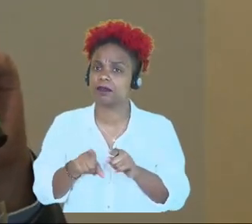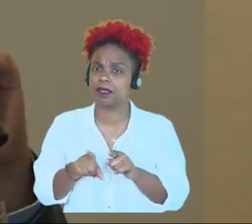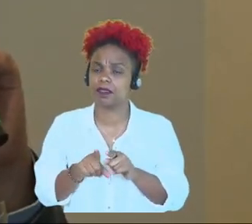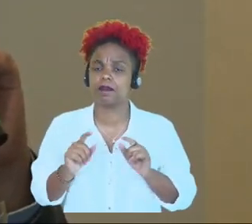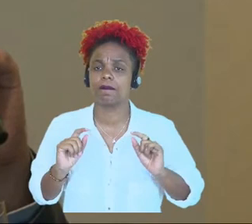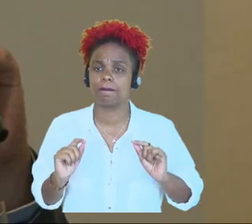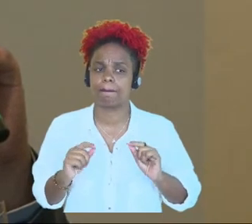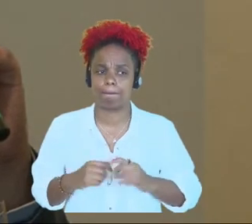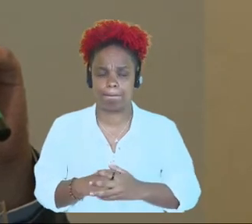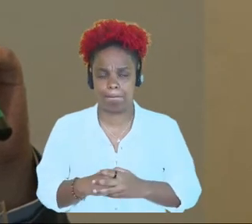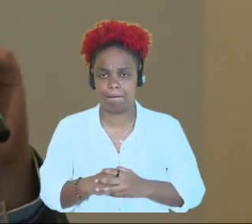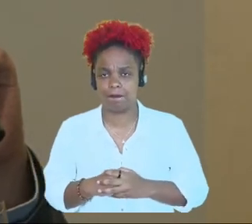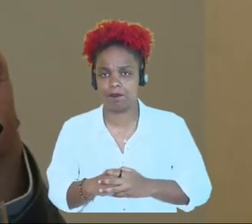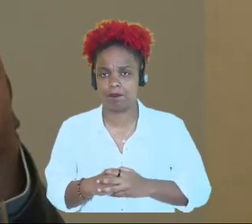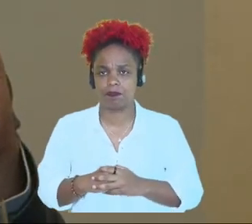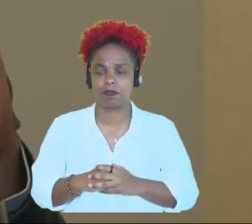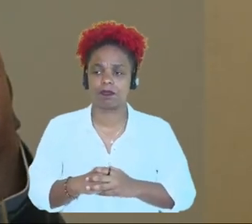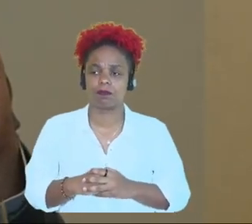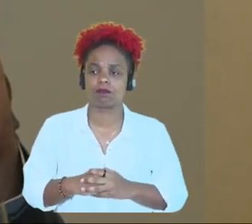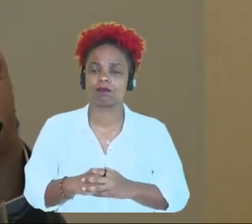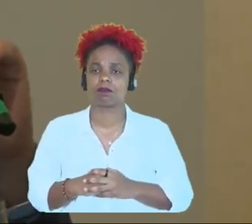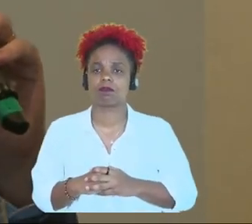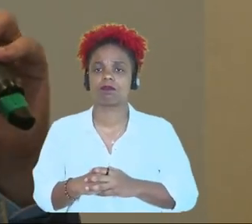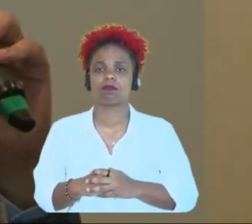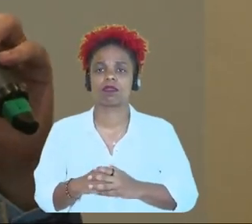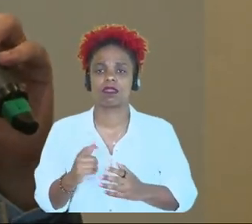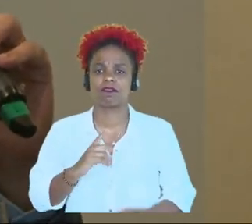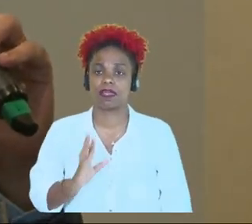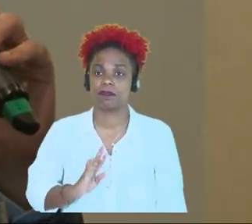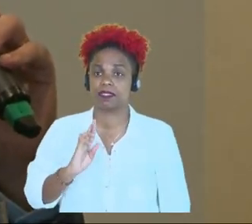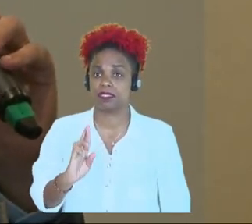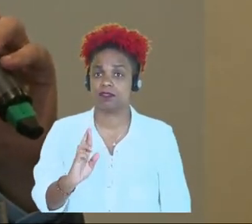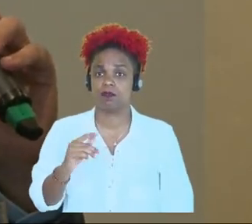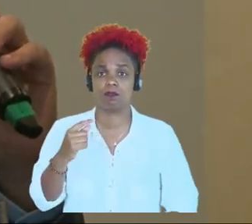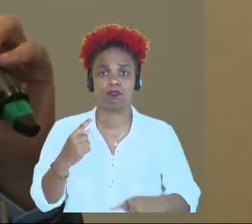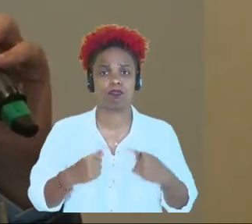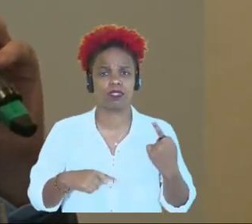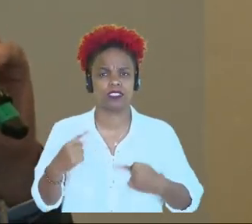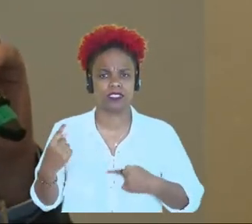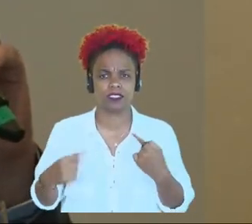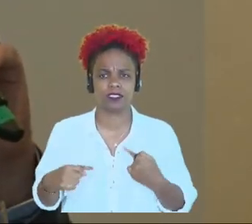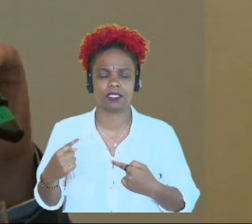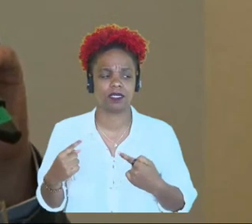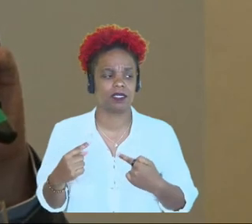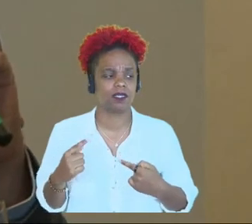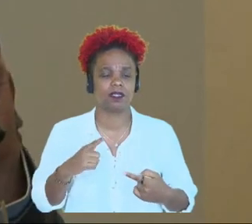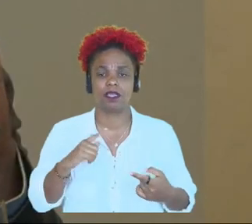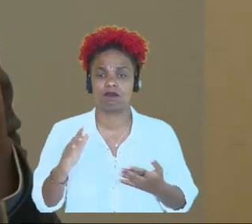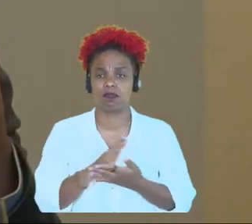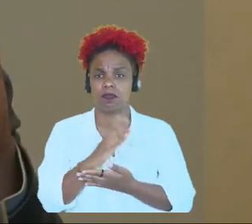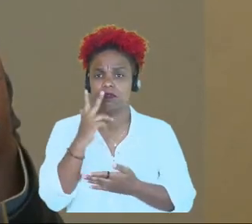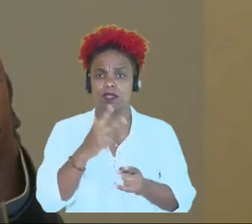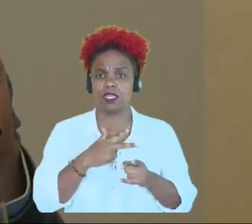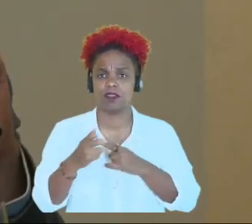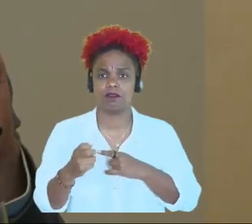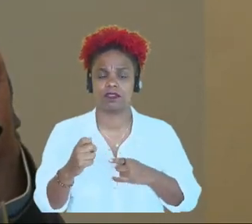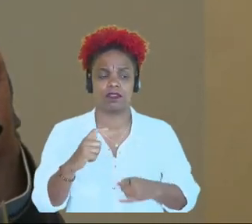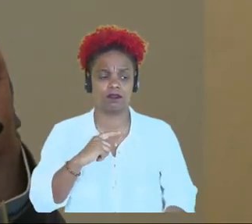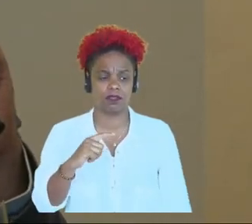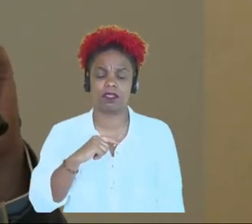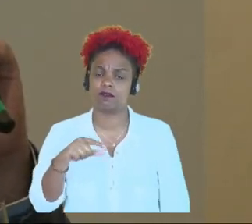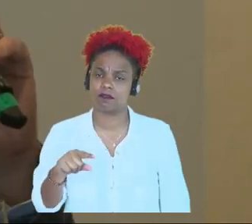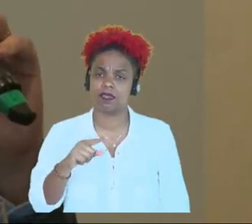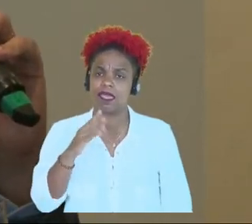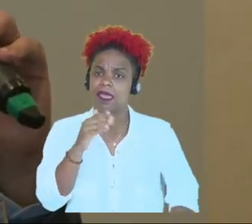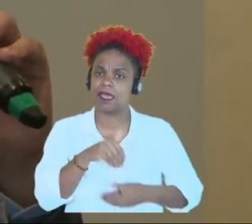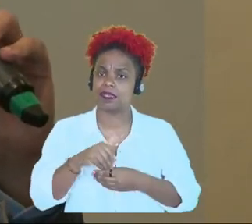permitam canais de representação política, mesmo daqueles que não venceram as eleições majoritárias.